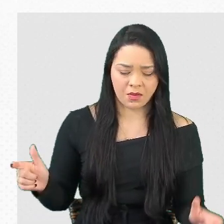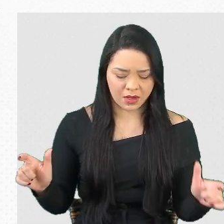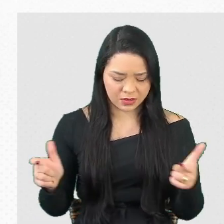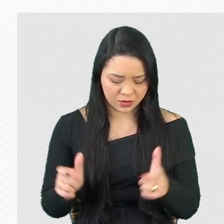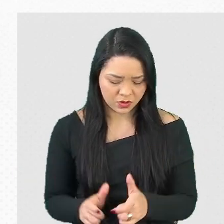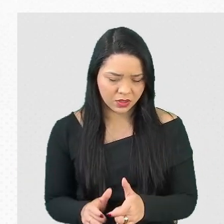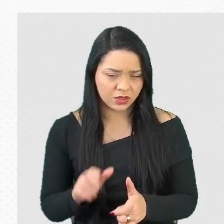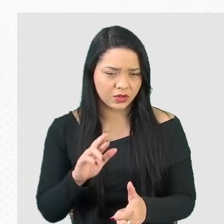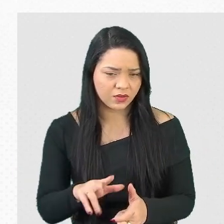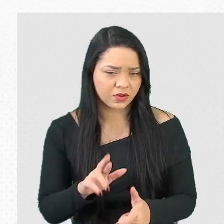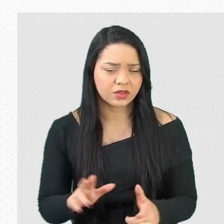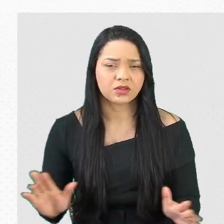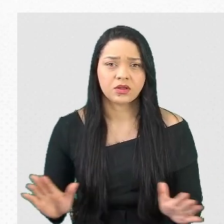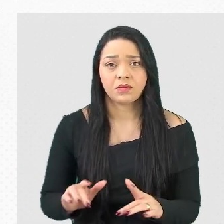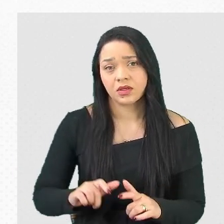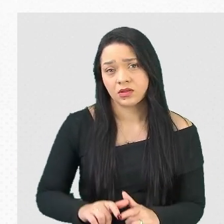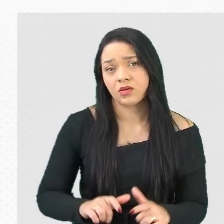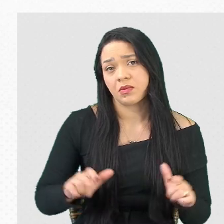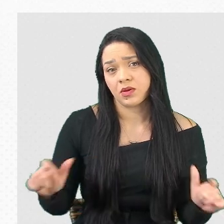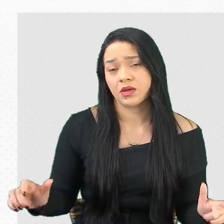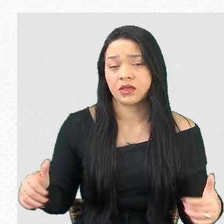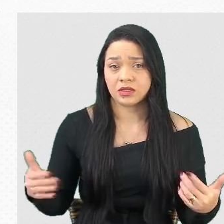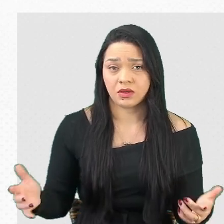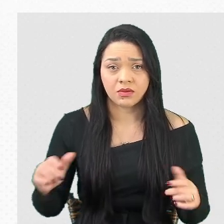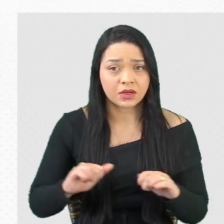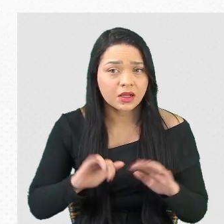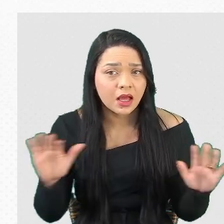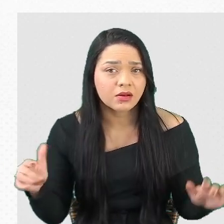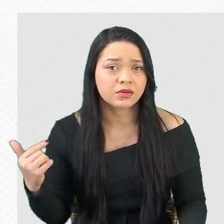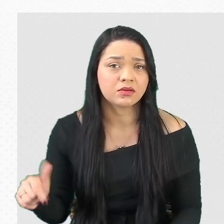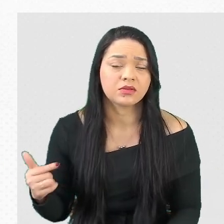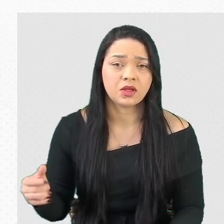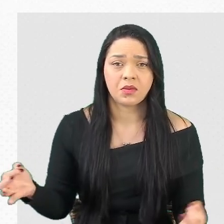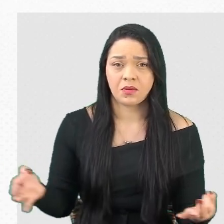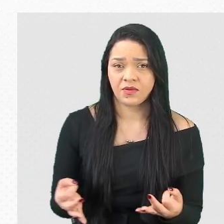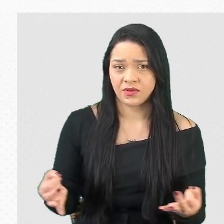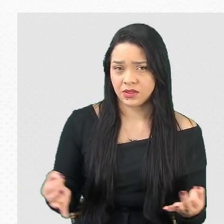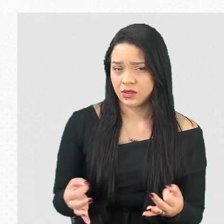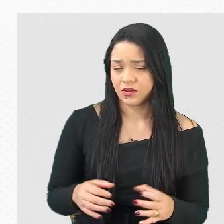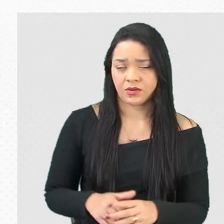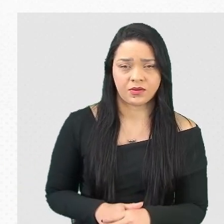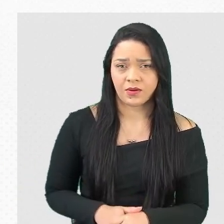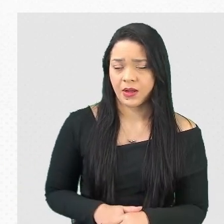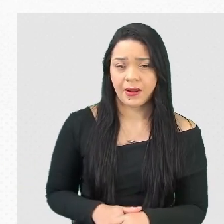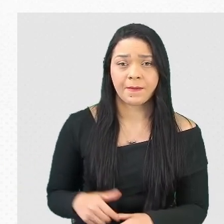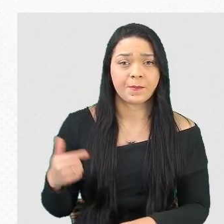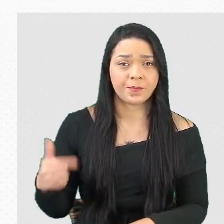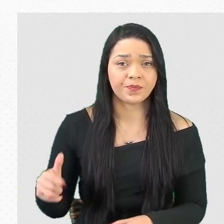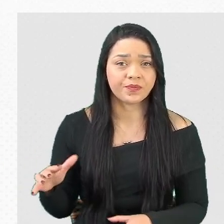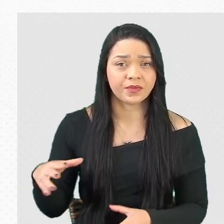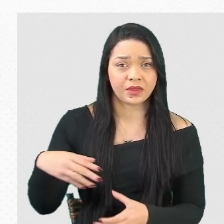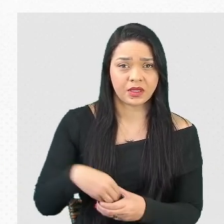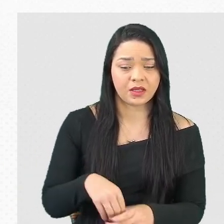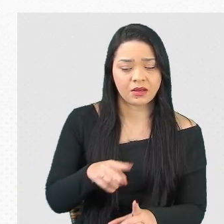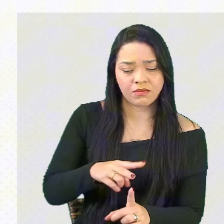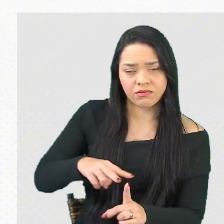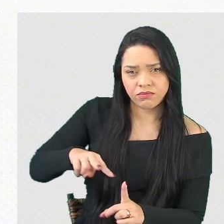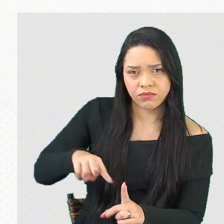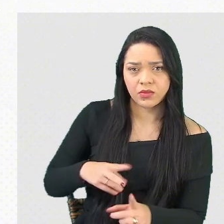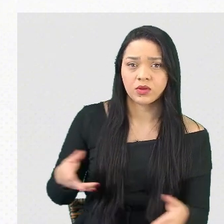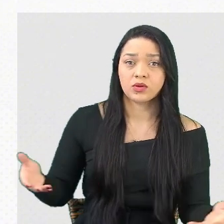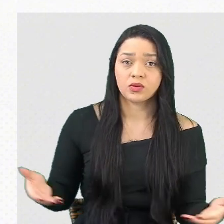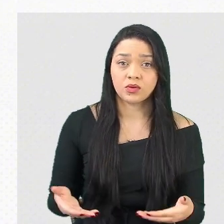com o diferente, mas com a maioria. Então, claro, não há uma perfeição, gente, olhando, né, dentro dessa perspectiva do